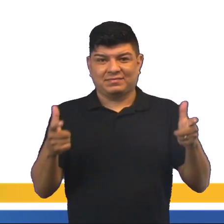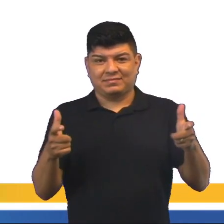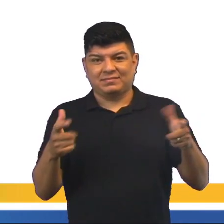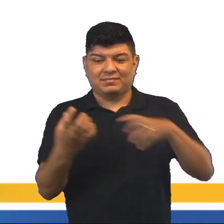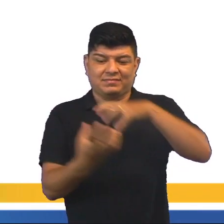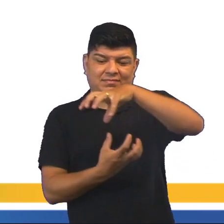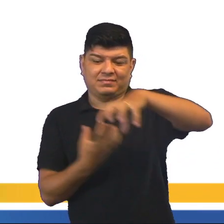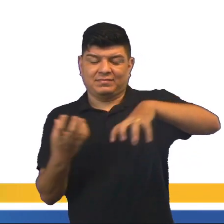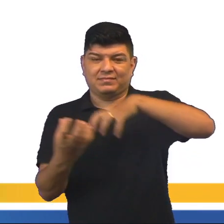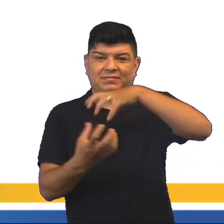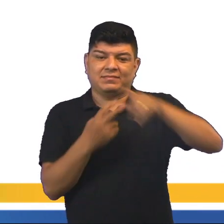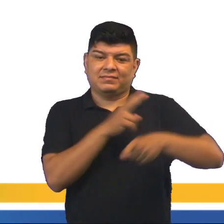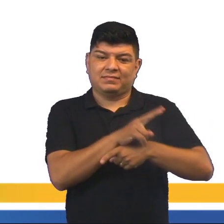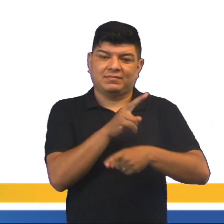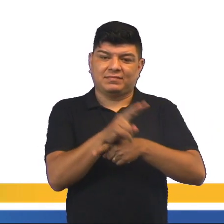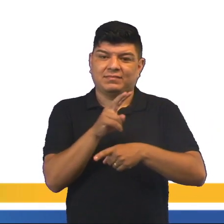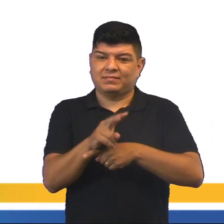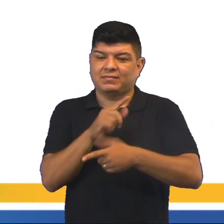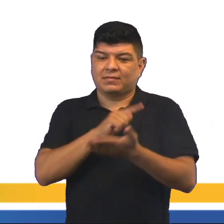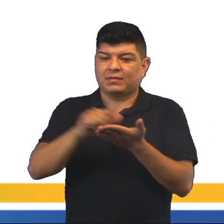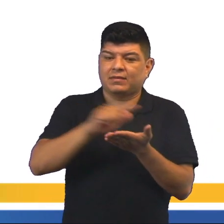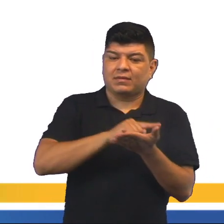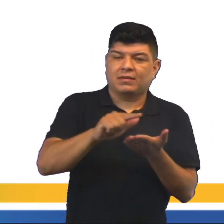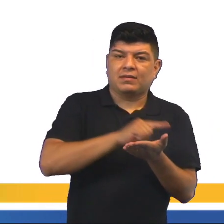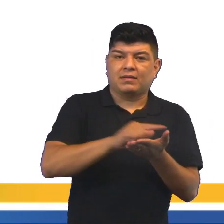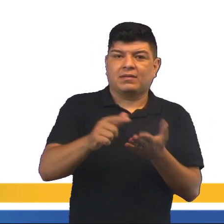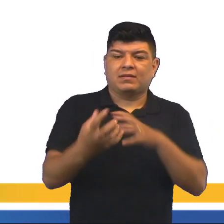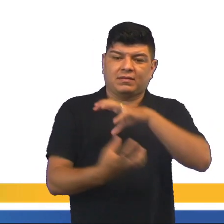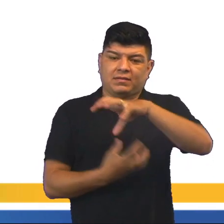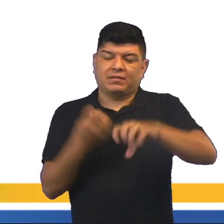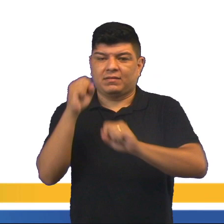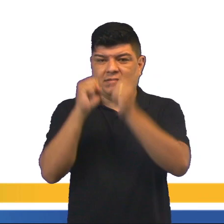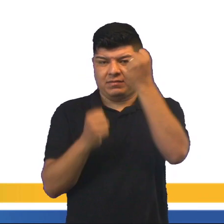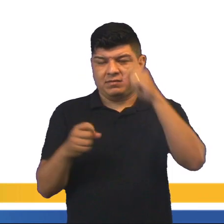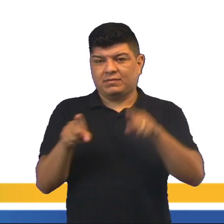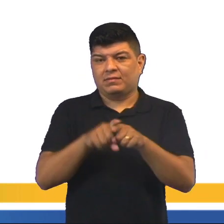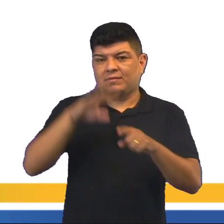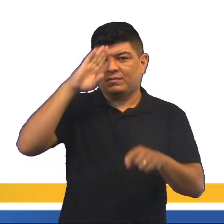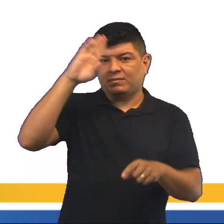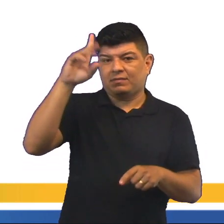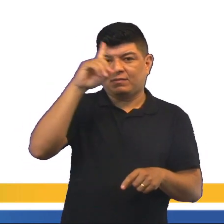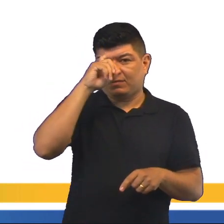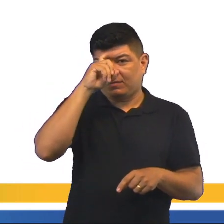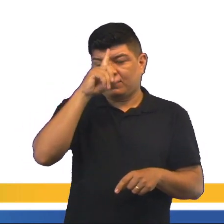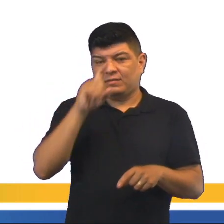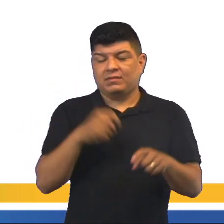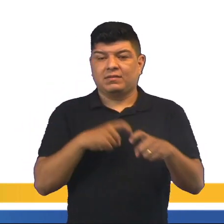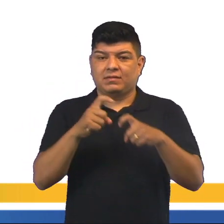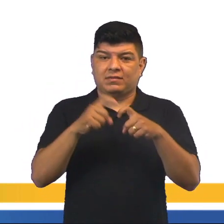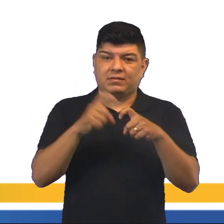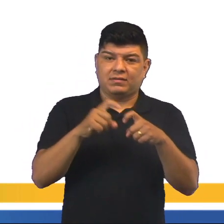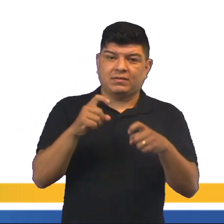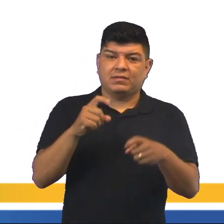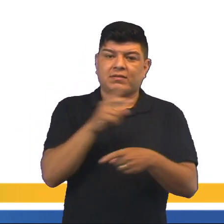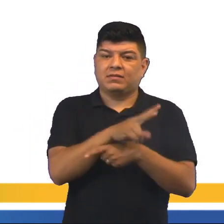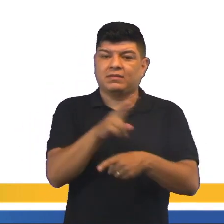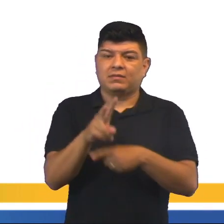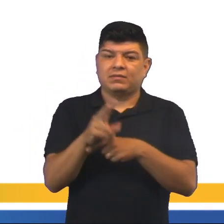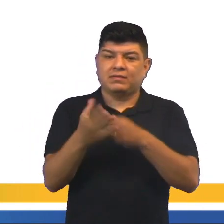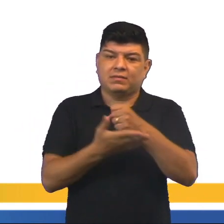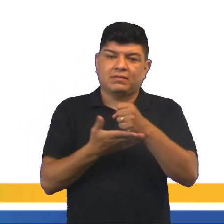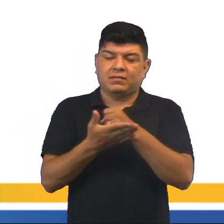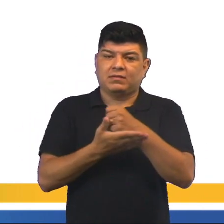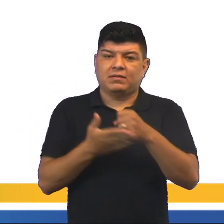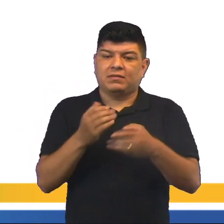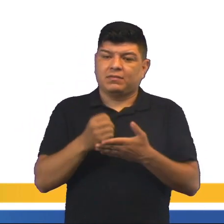foi a revolução na higiene, né? Que acompanhou também a revolução industrial, principalmente nas áreas da medicina e do saneamento básico, que